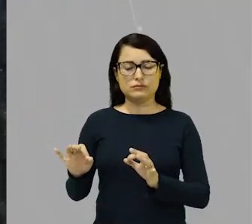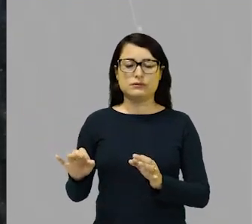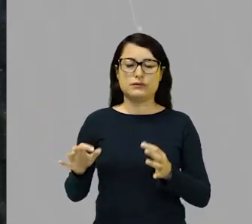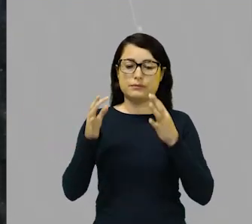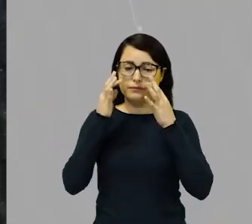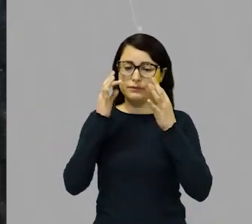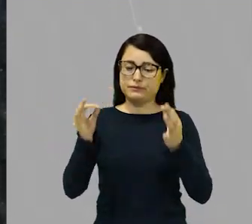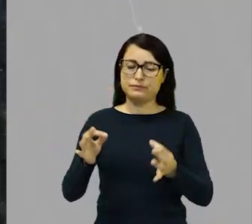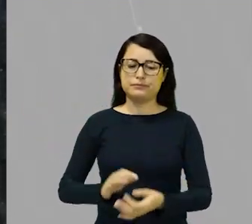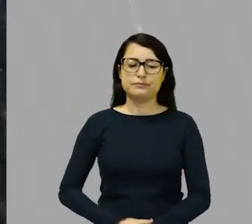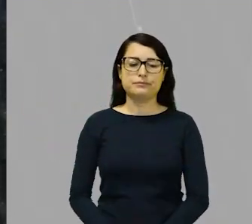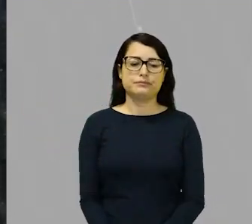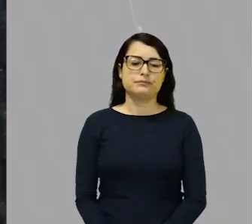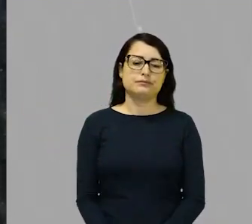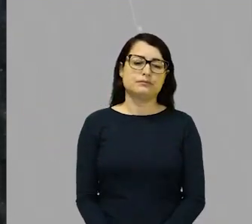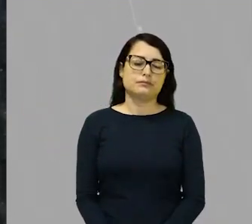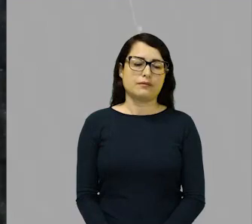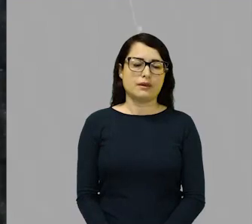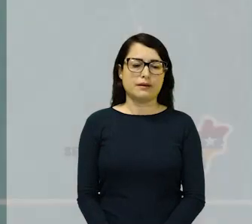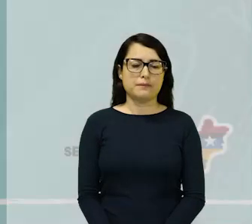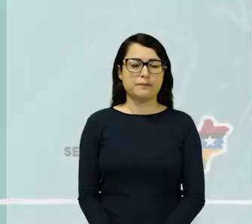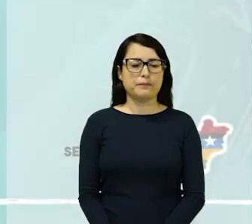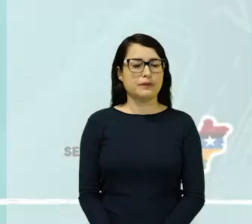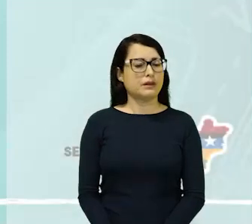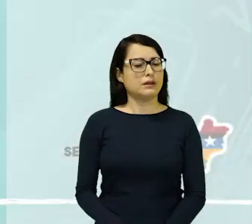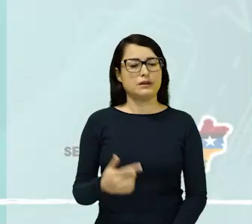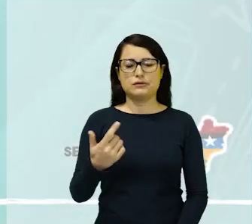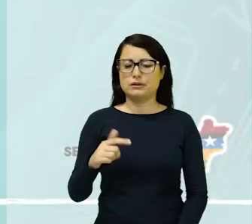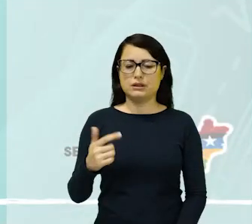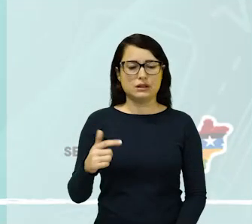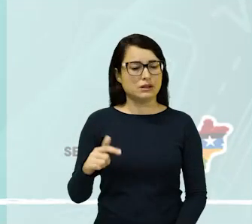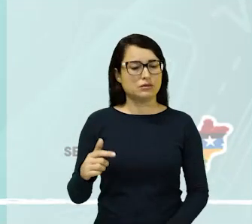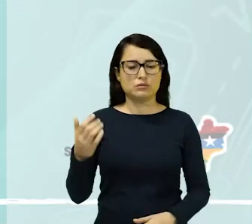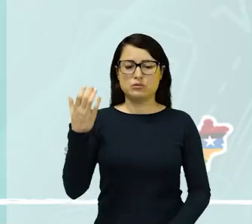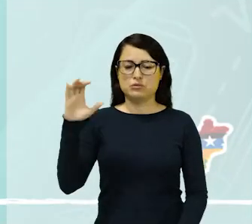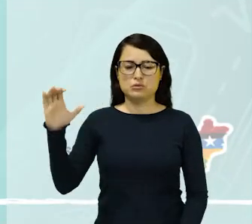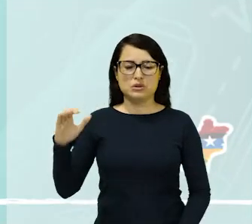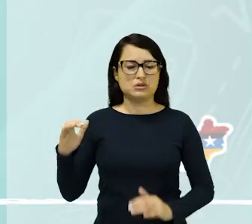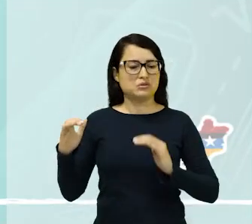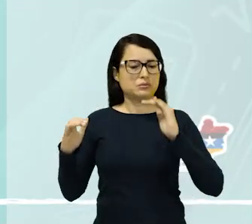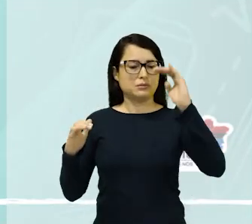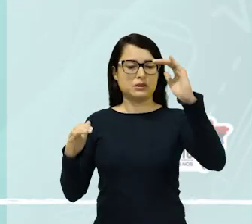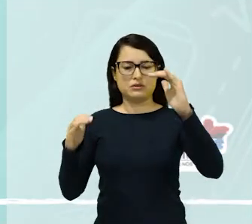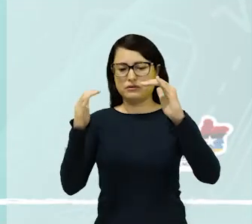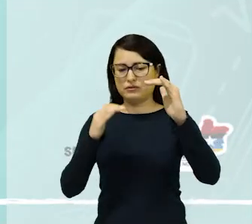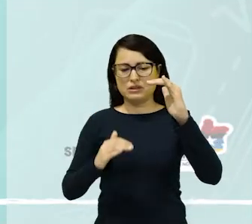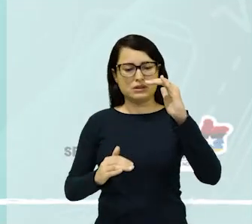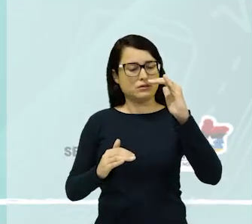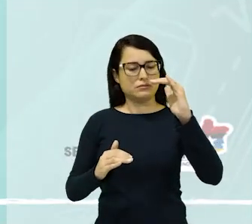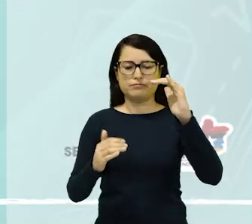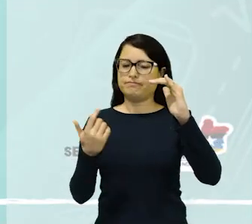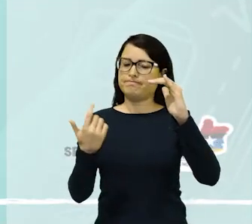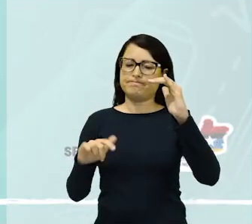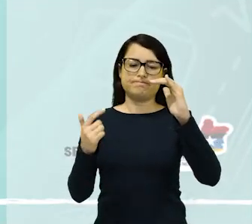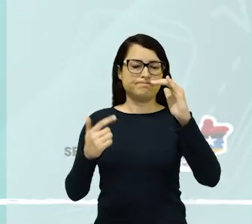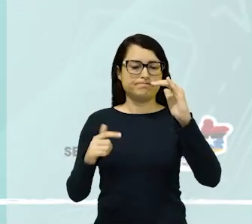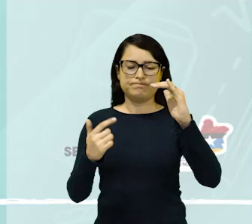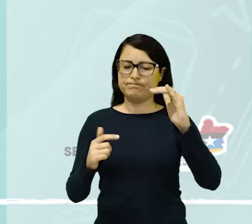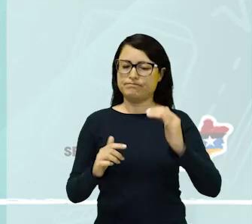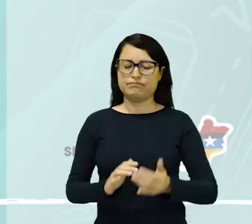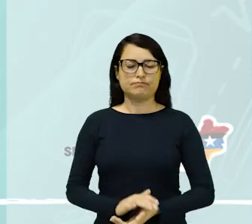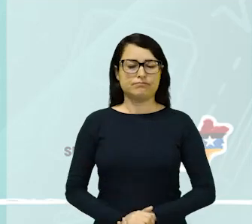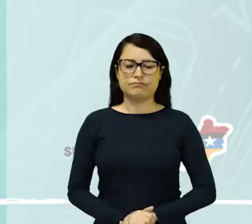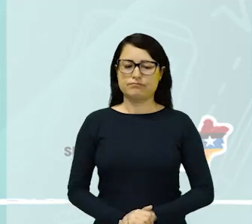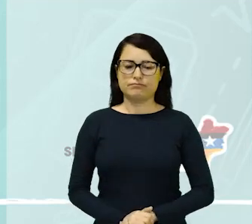presta atenção. E aí vamos seguir aqui, ó. Não existe cultura superior ou inferior. Isso faz parte de uma abordagem, que é uma